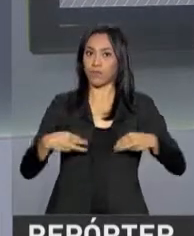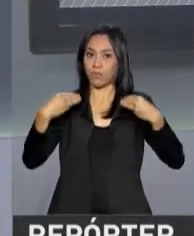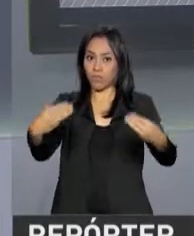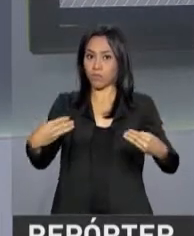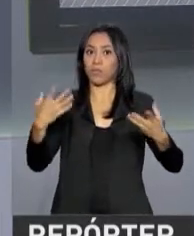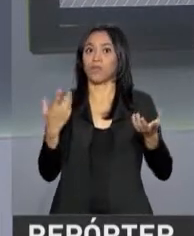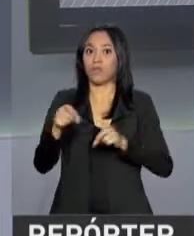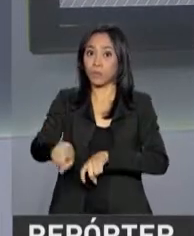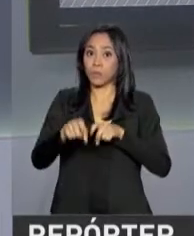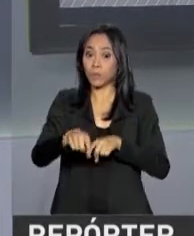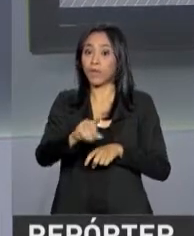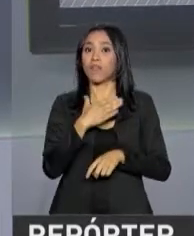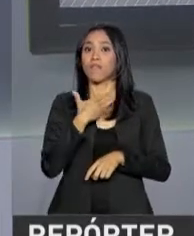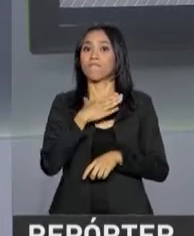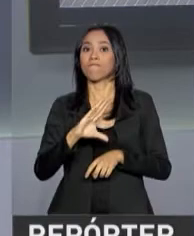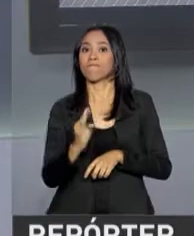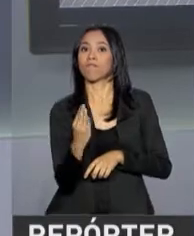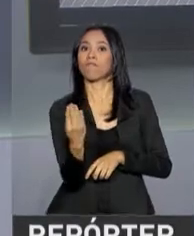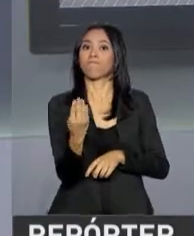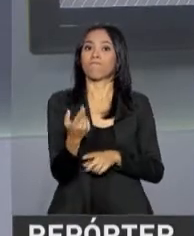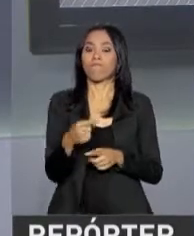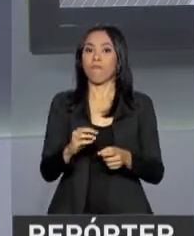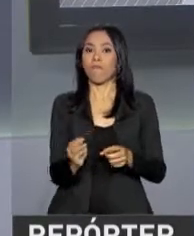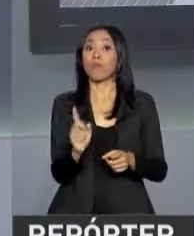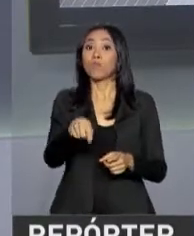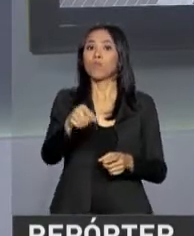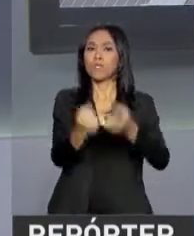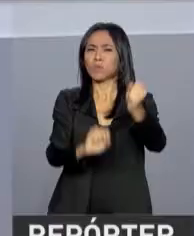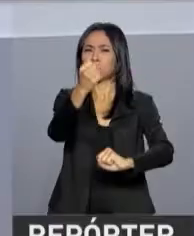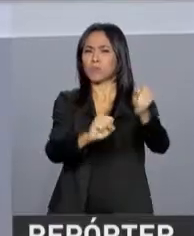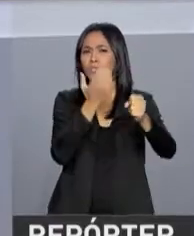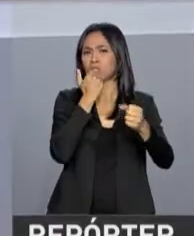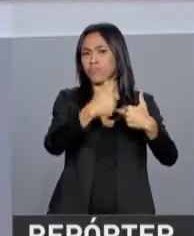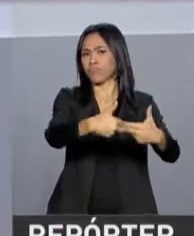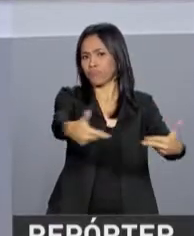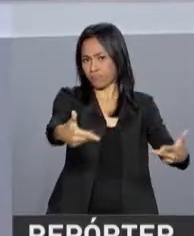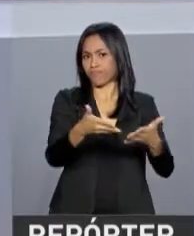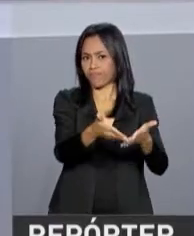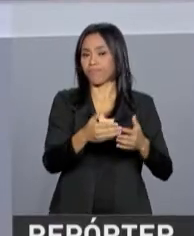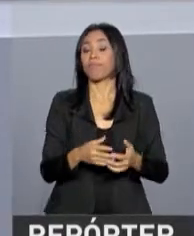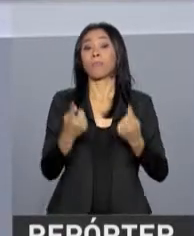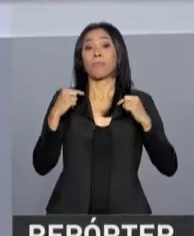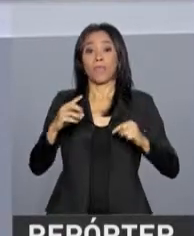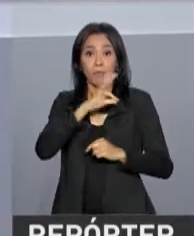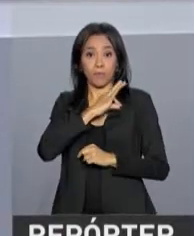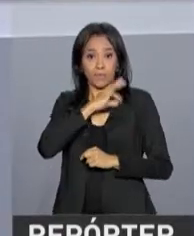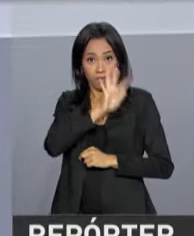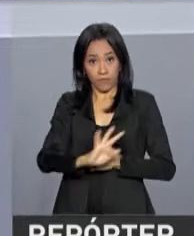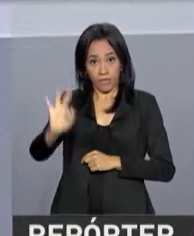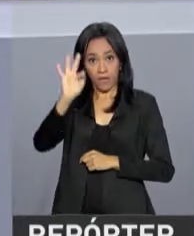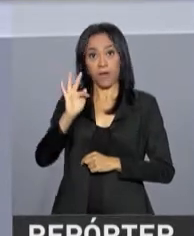fraudava o resultado sobre a qualidade da produção de uma indústria de alimentos ainda segundo a pf executivos e técnicos